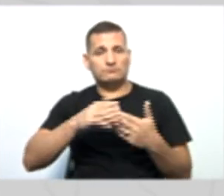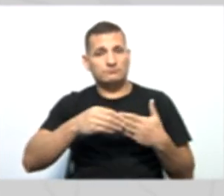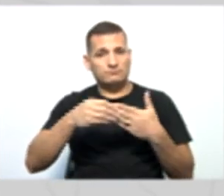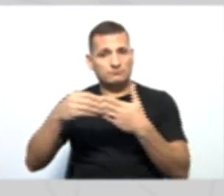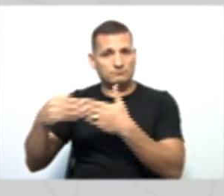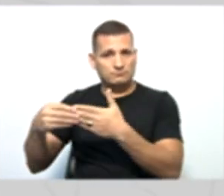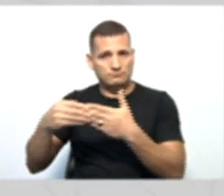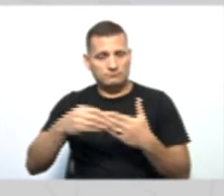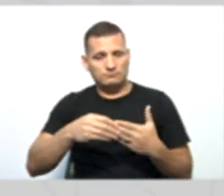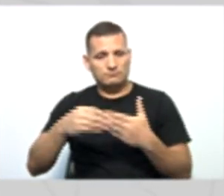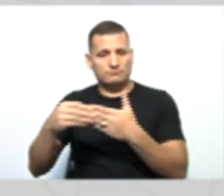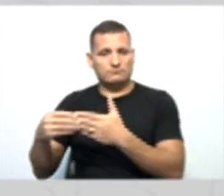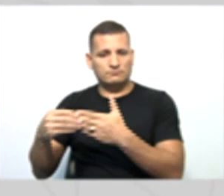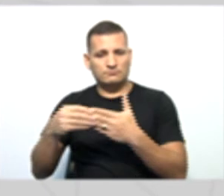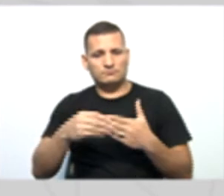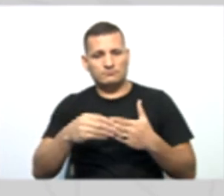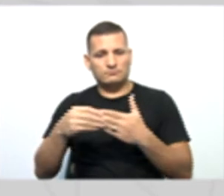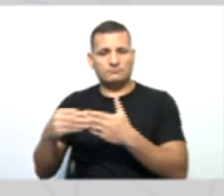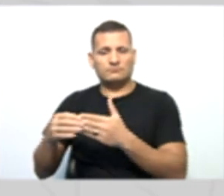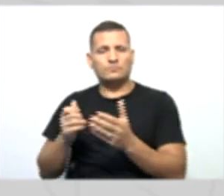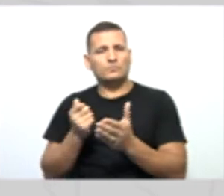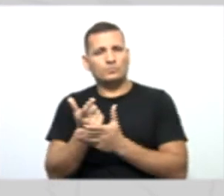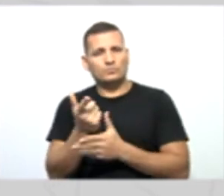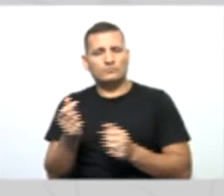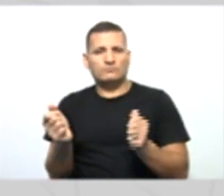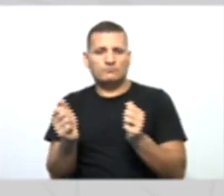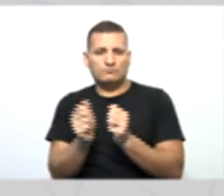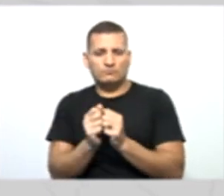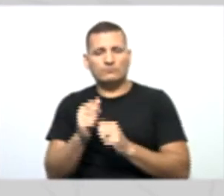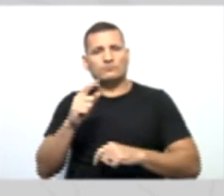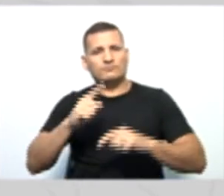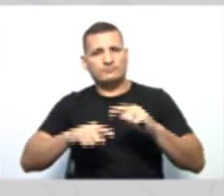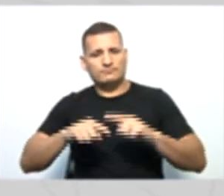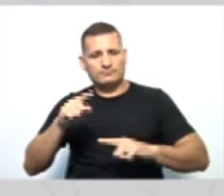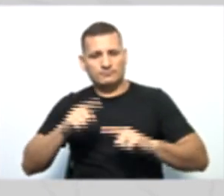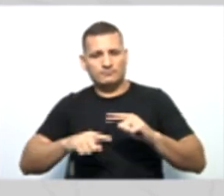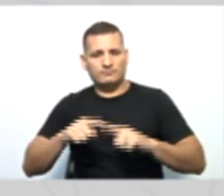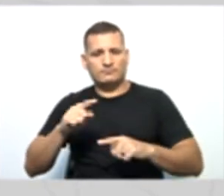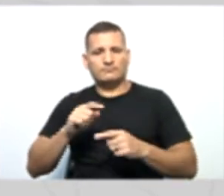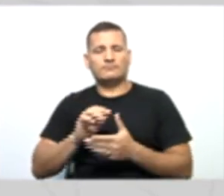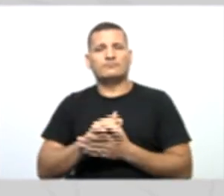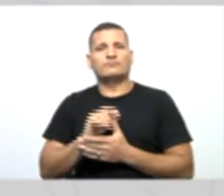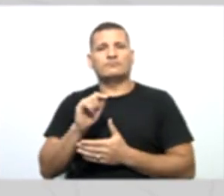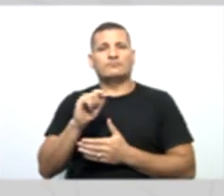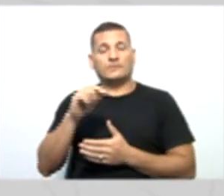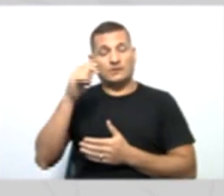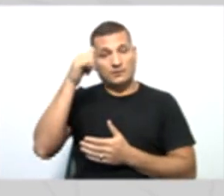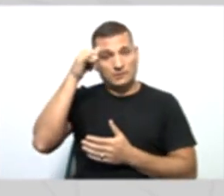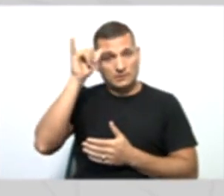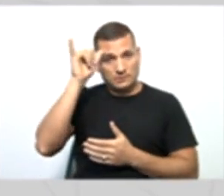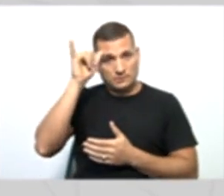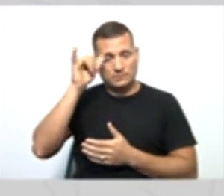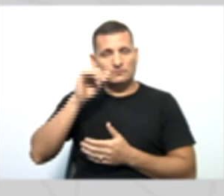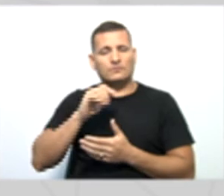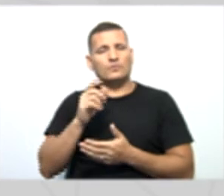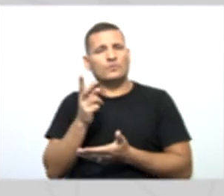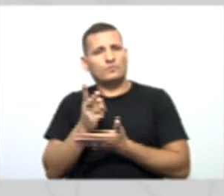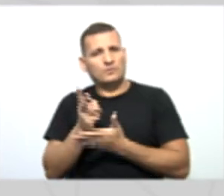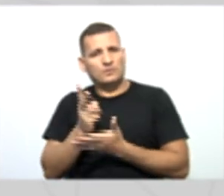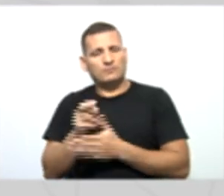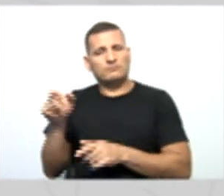transportes, compra conjunta de produtos de qualidade para a qualidade do gado, utilização da mesma carteira